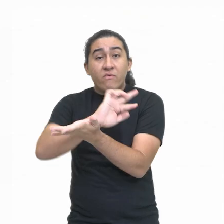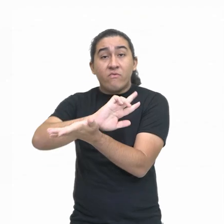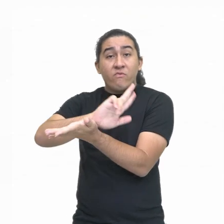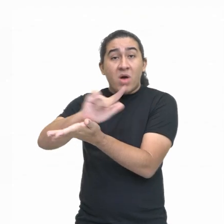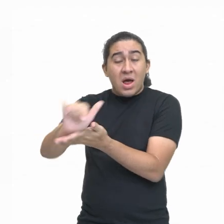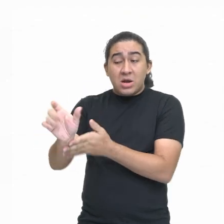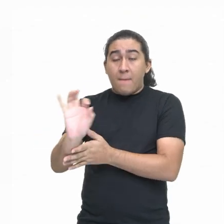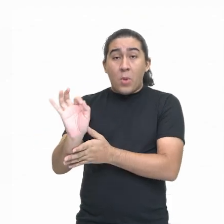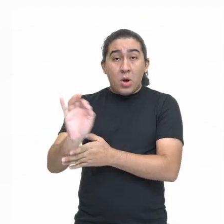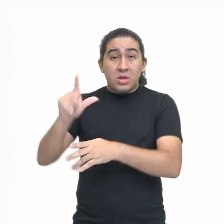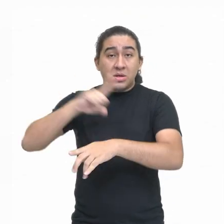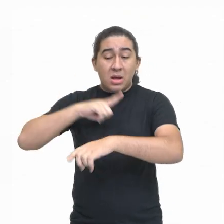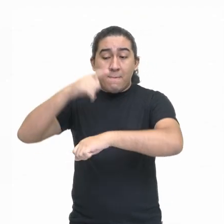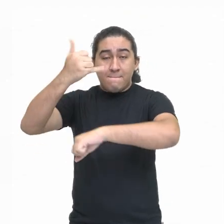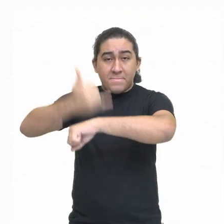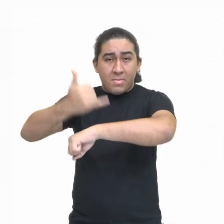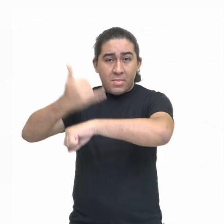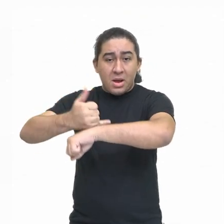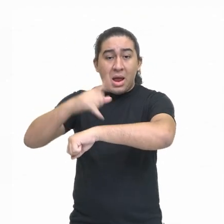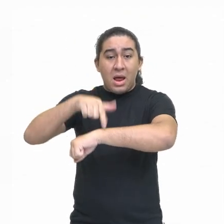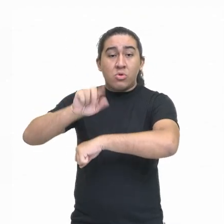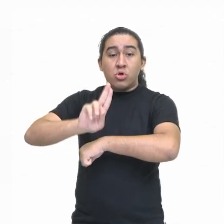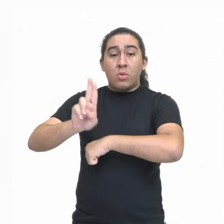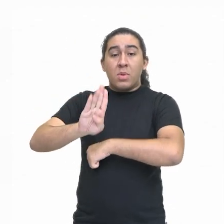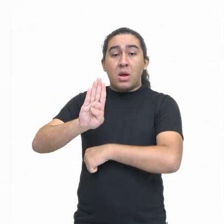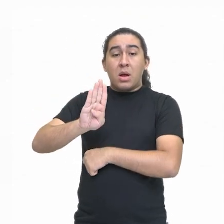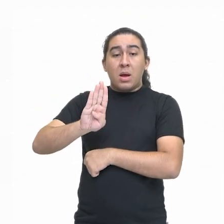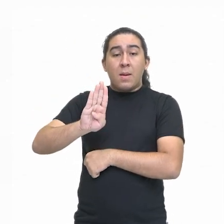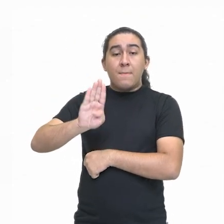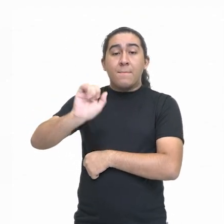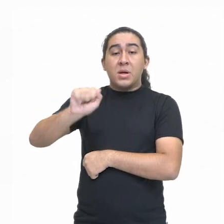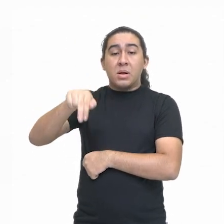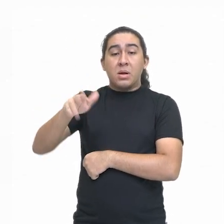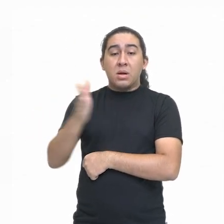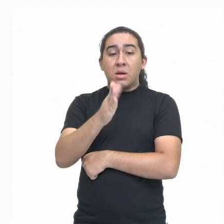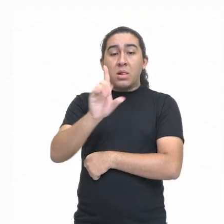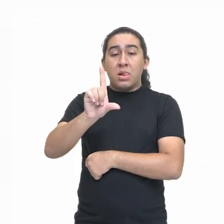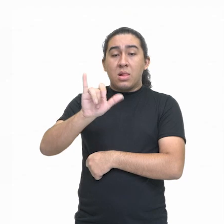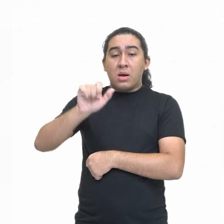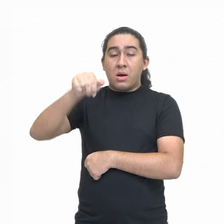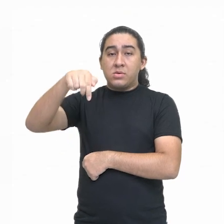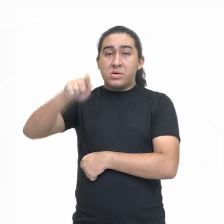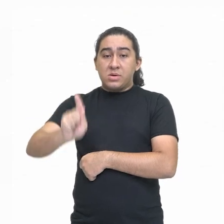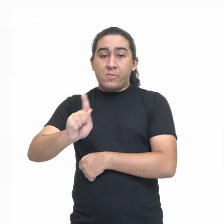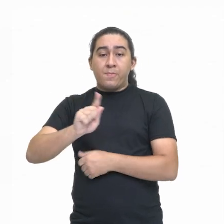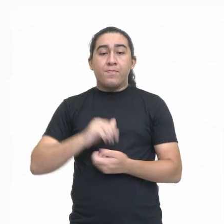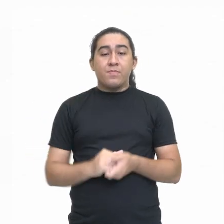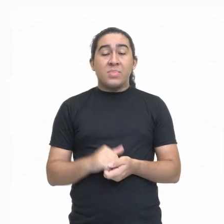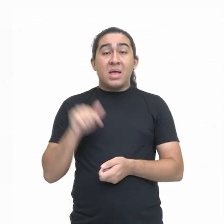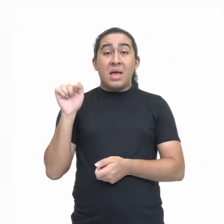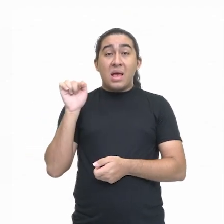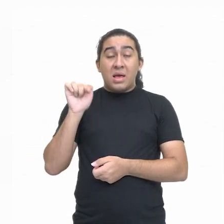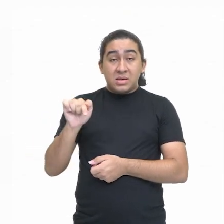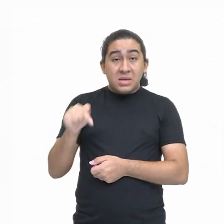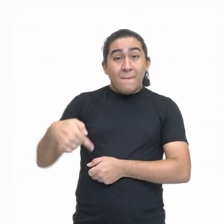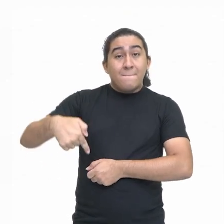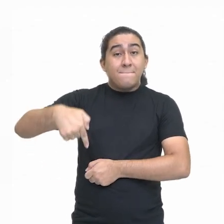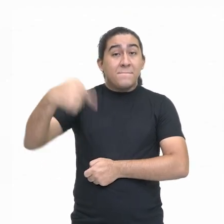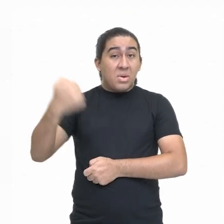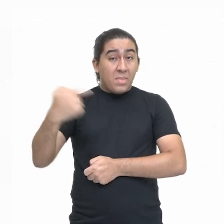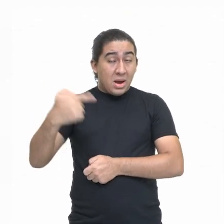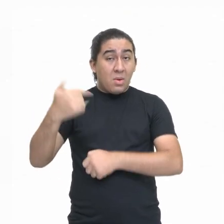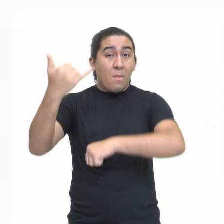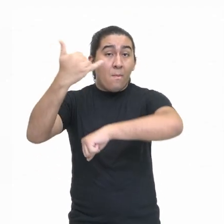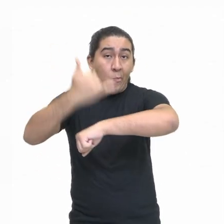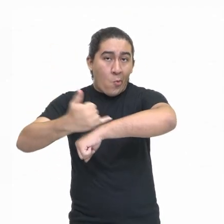chamada moeda Banliang, sobre o primeiro imperador, né? Esse primeiro papel moeda, ele